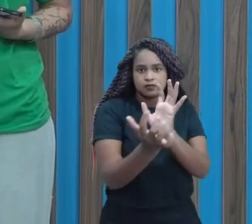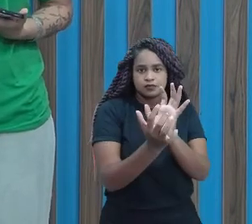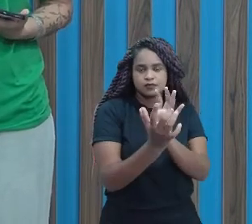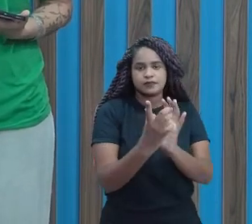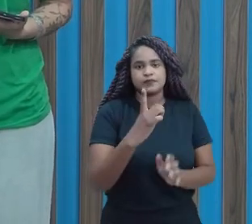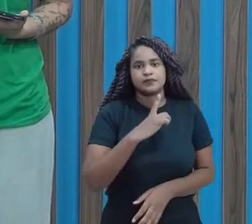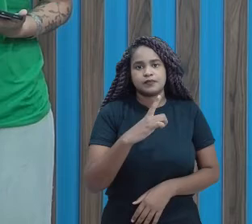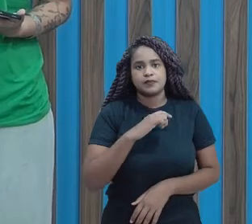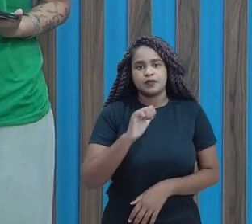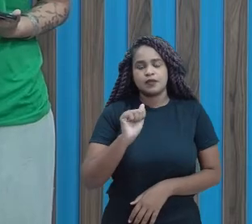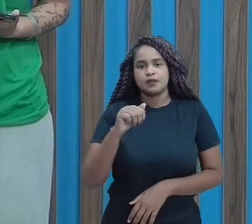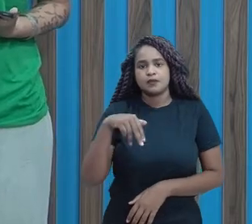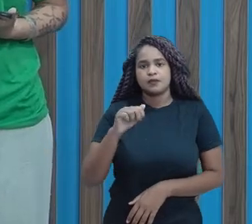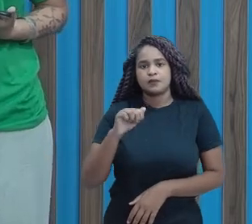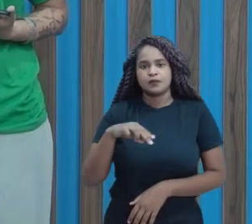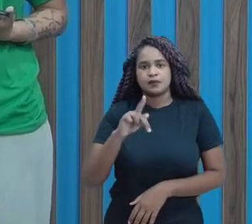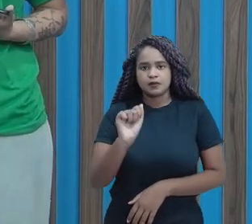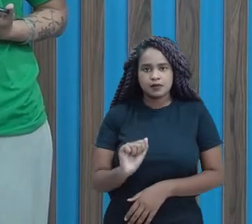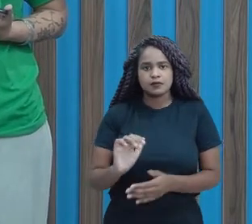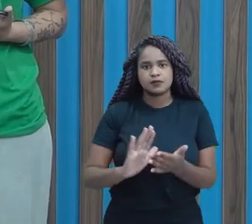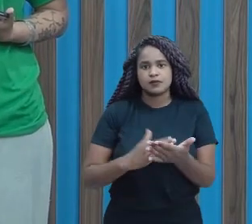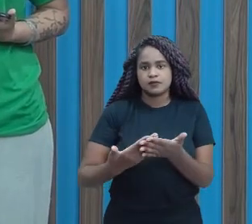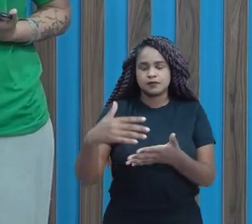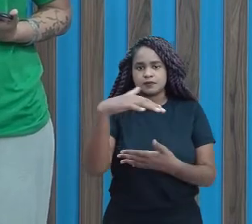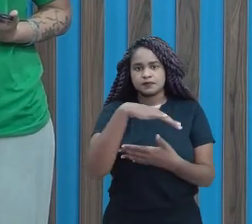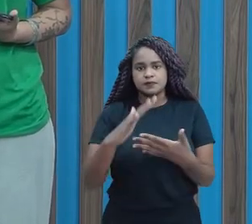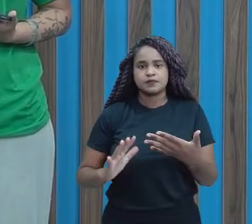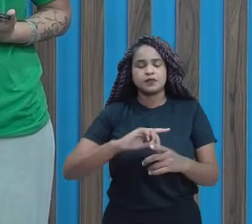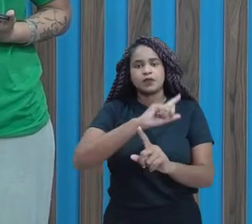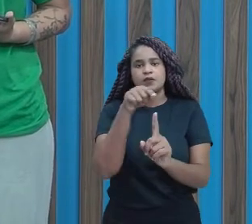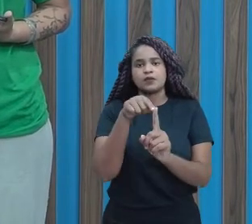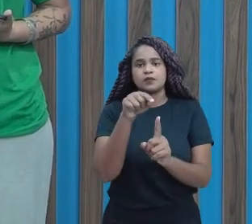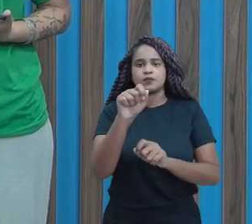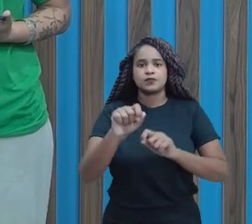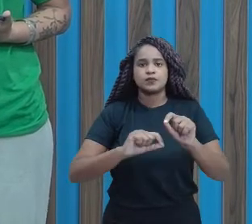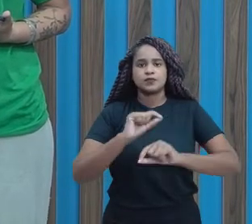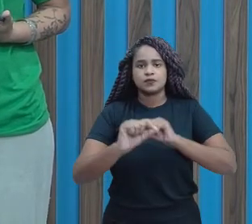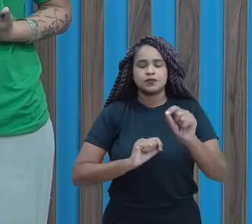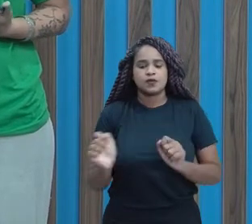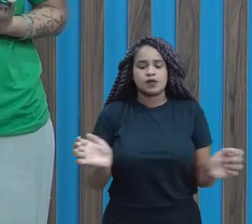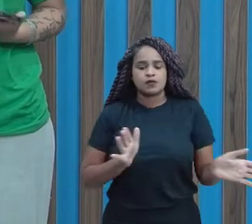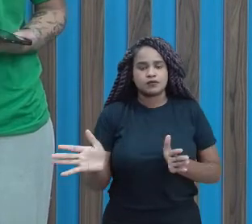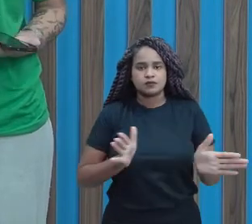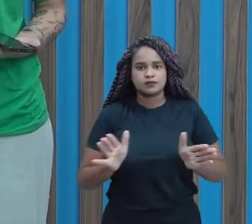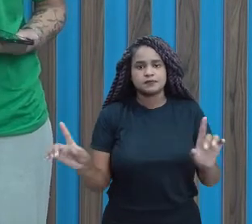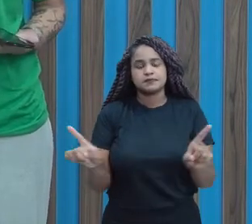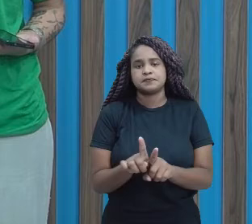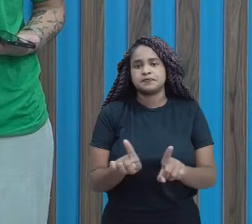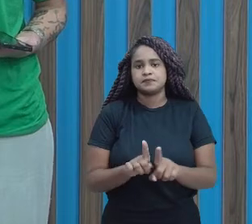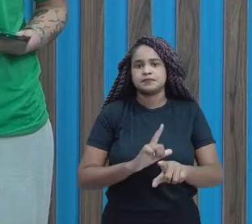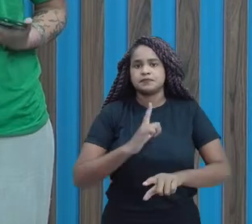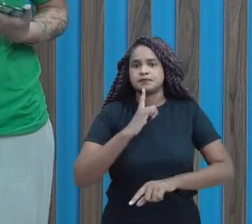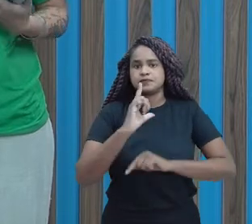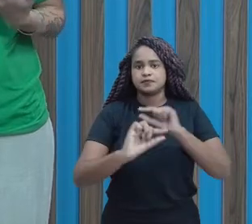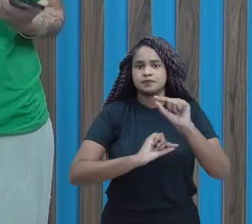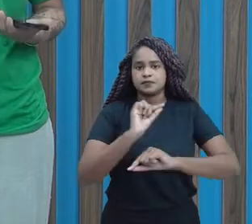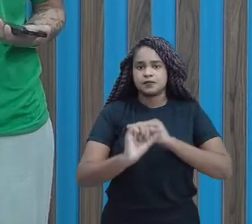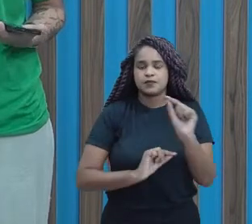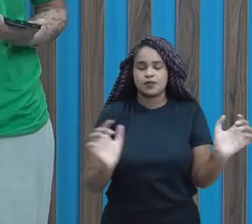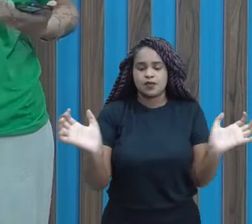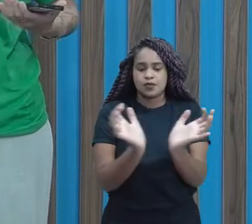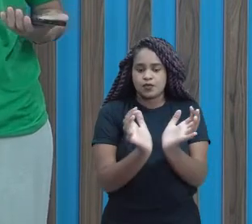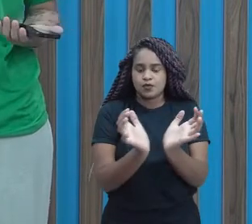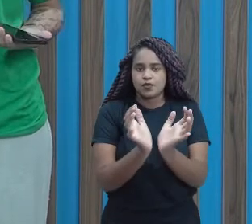a Amanda, nossa intérprete de Libras, né, para deixar essa aula mais acessível. A gente também conta com uma